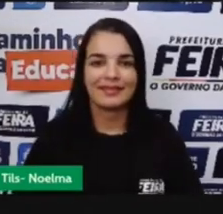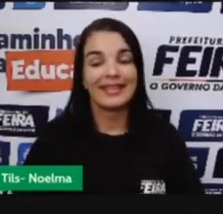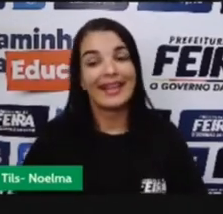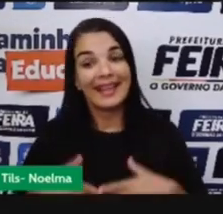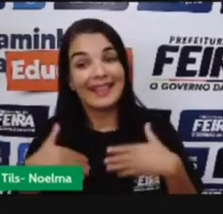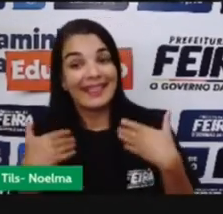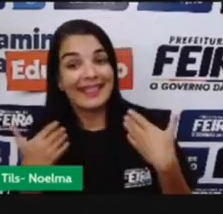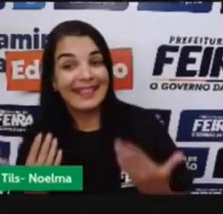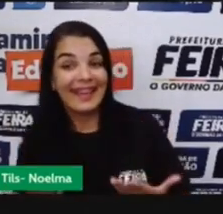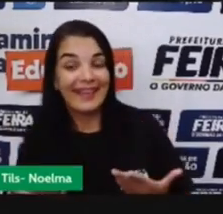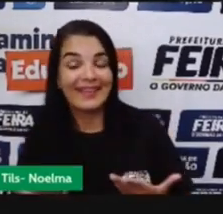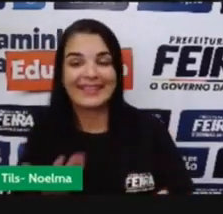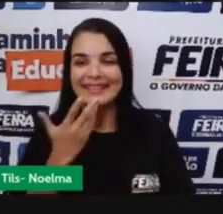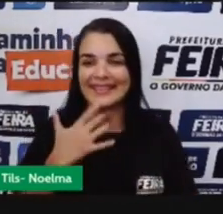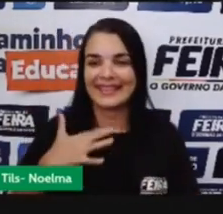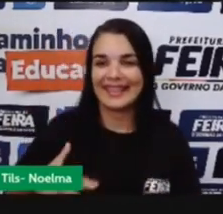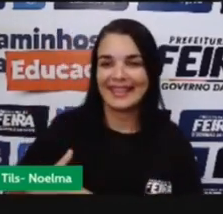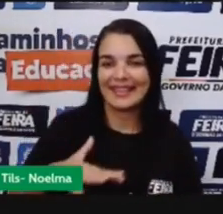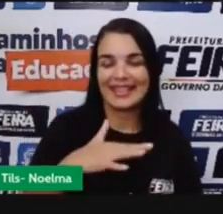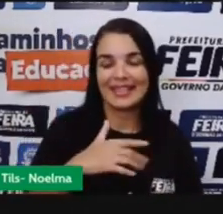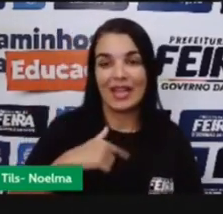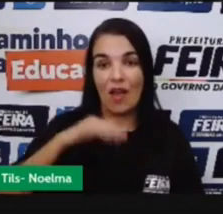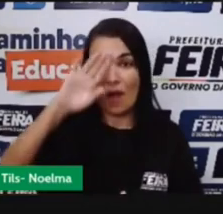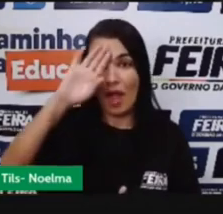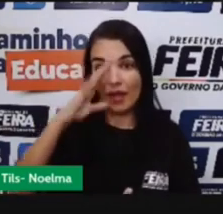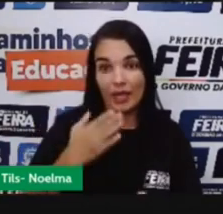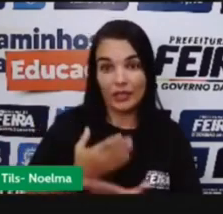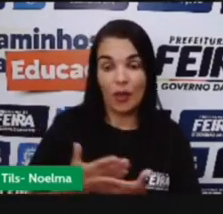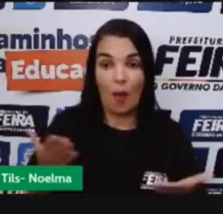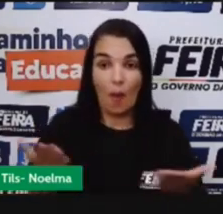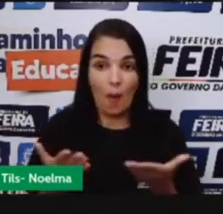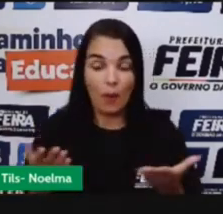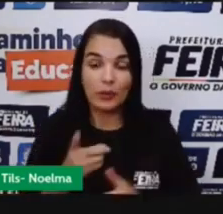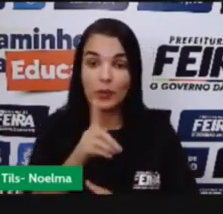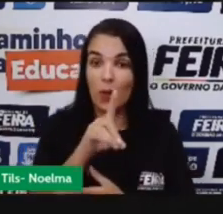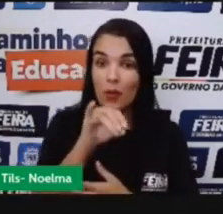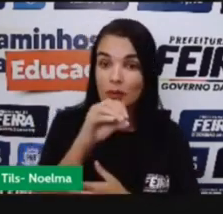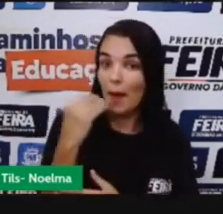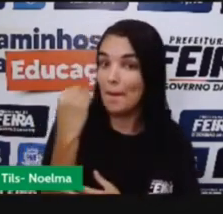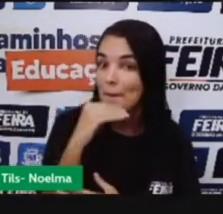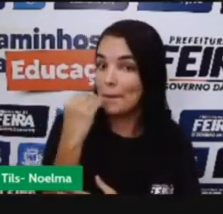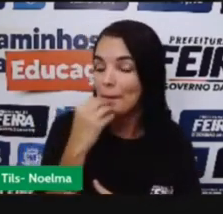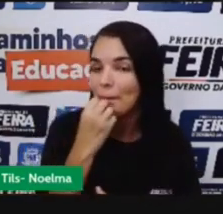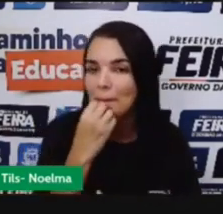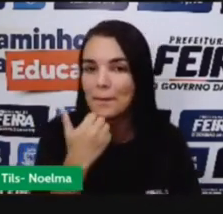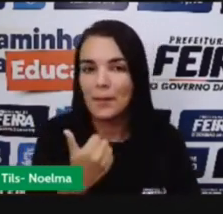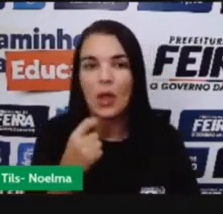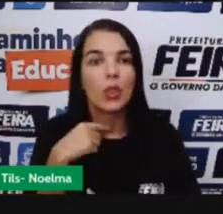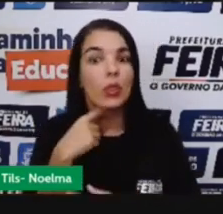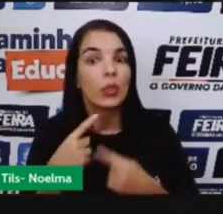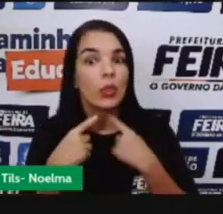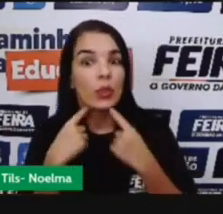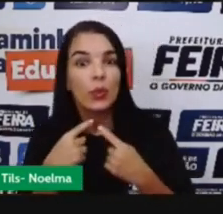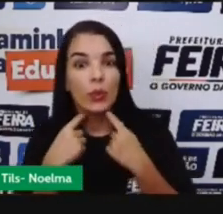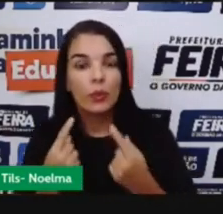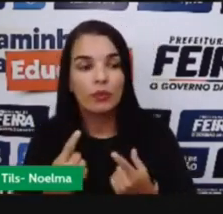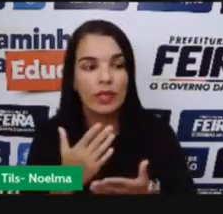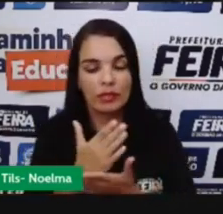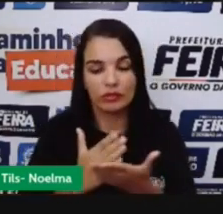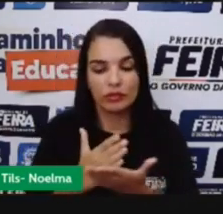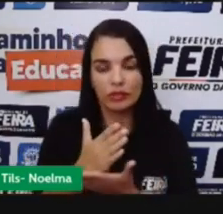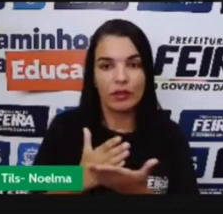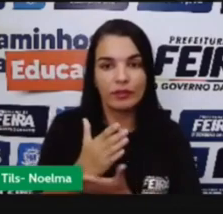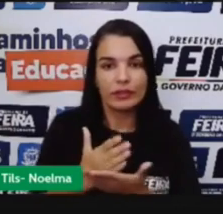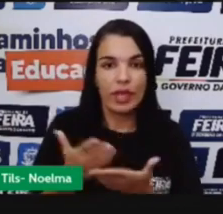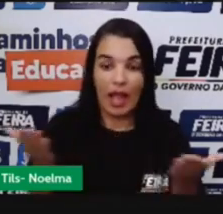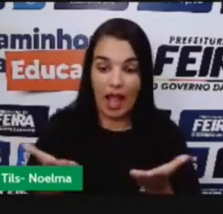E é isso, crianças. Eu acredito que hoje foi um dia muito proveitoso, vocês aprenderam muitas coisas, tiraram dúvidas em relação à divisão. A